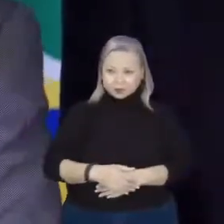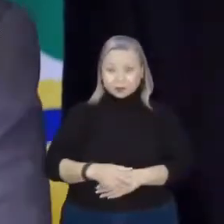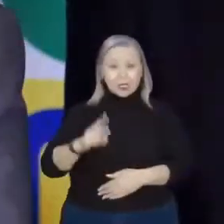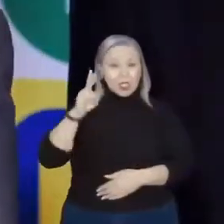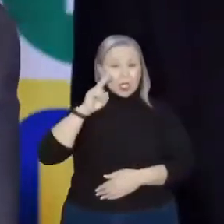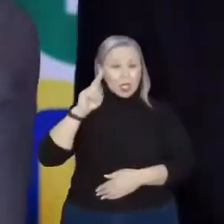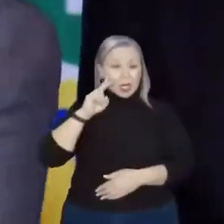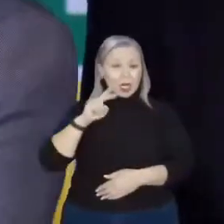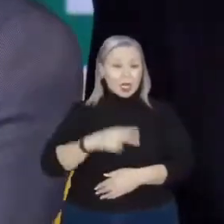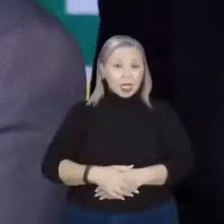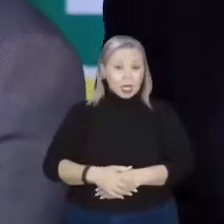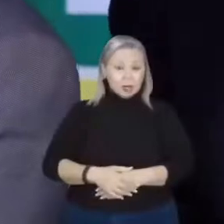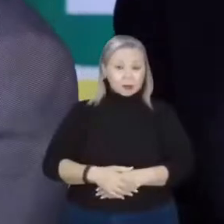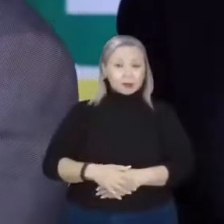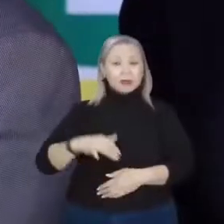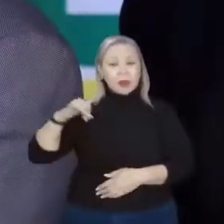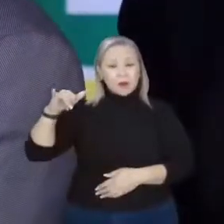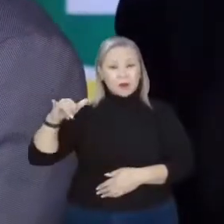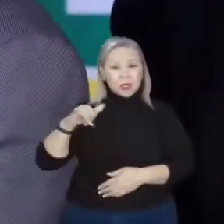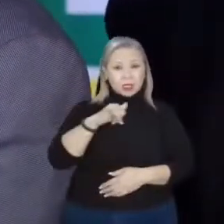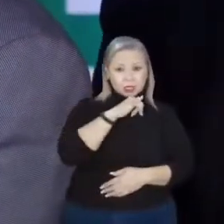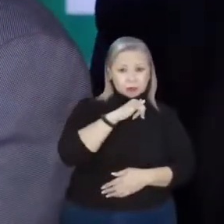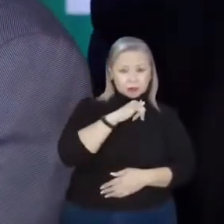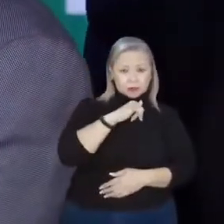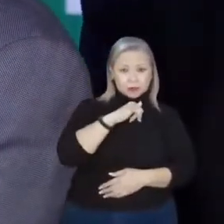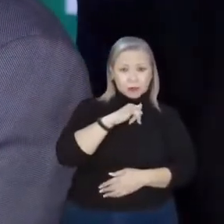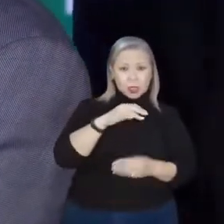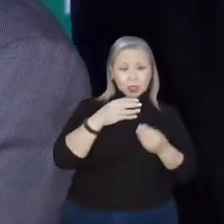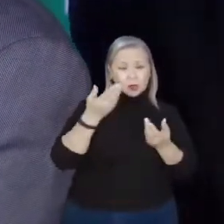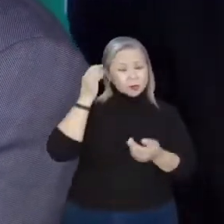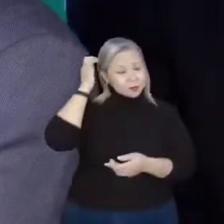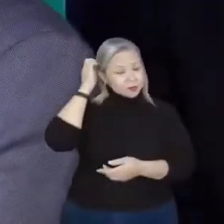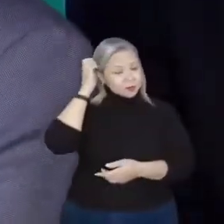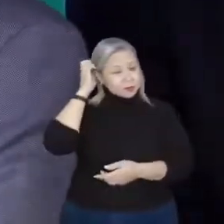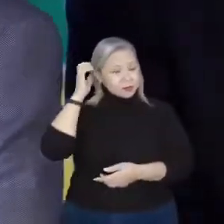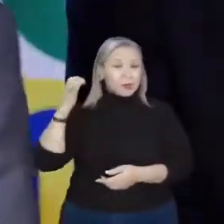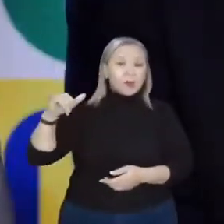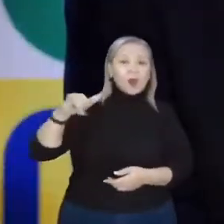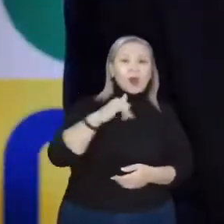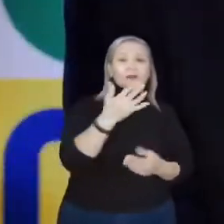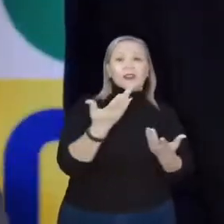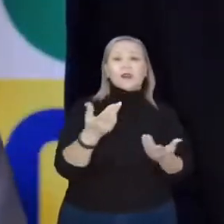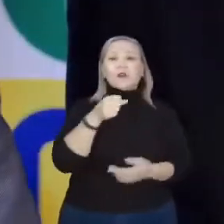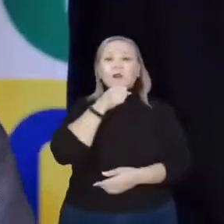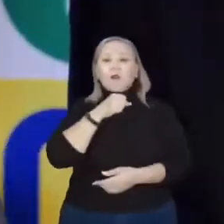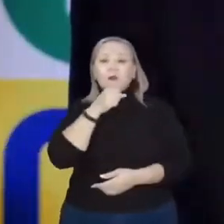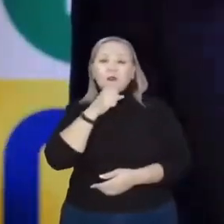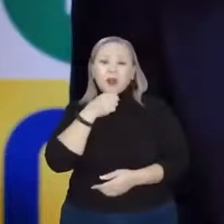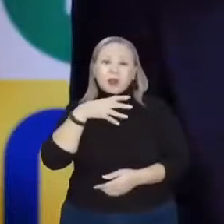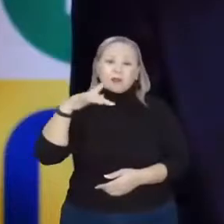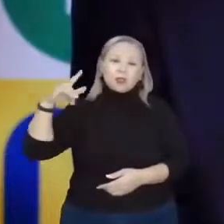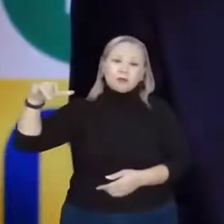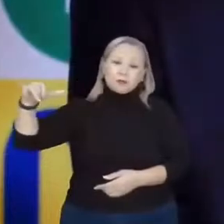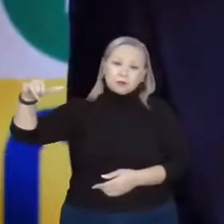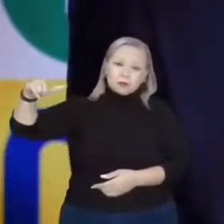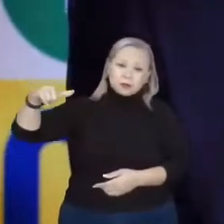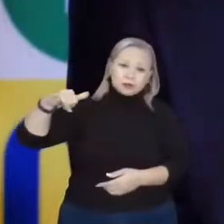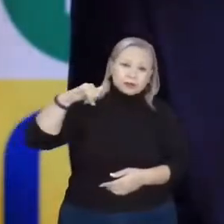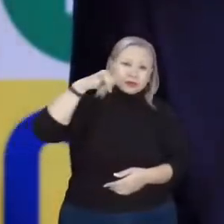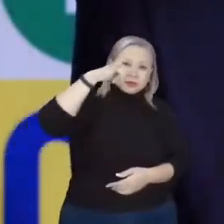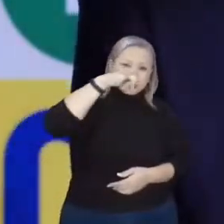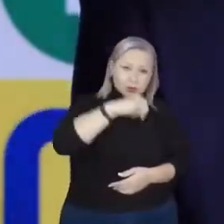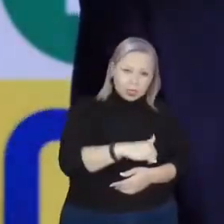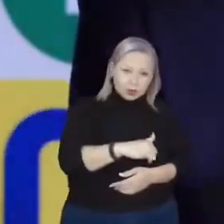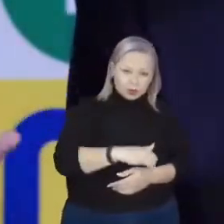e estava viajando no sucatão e caiu um dos motores do sucatão em pleno ar. O presidente Fernando